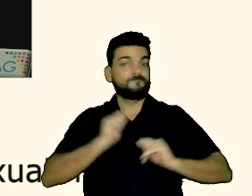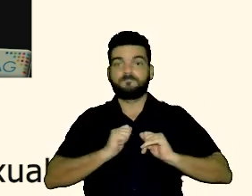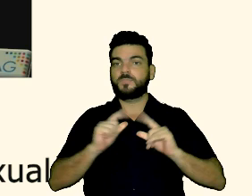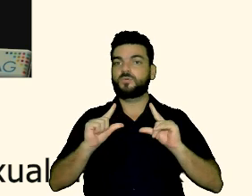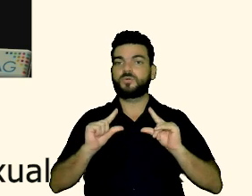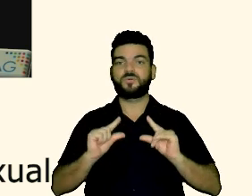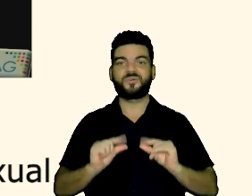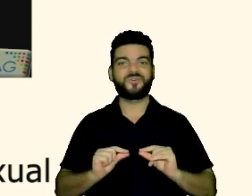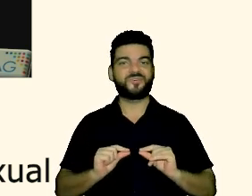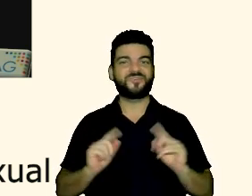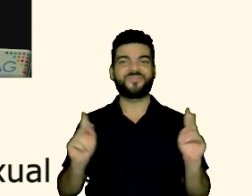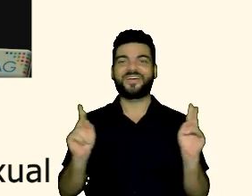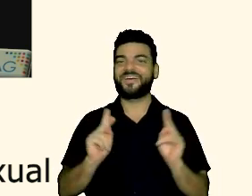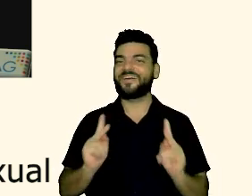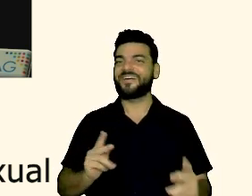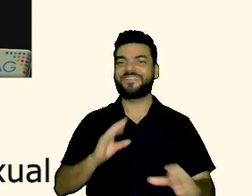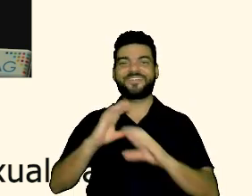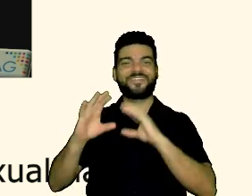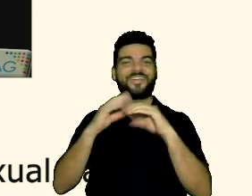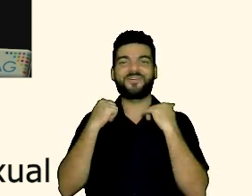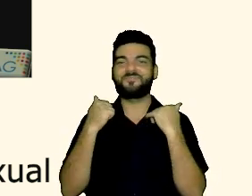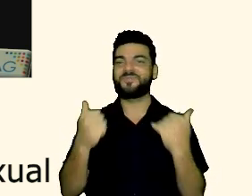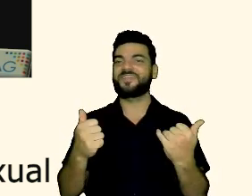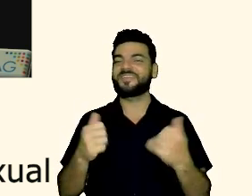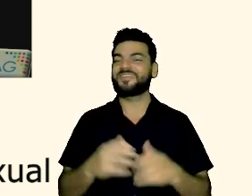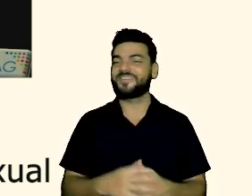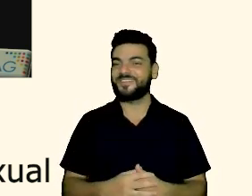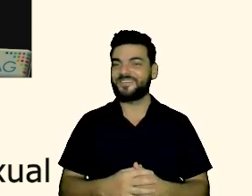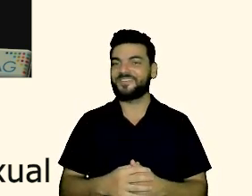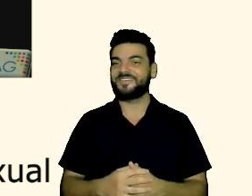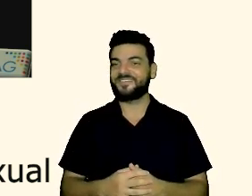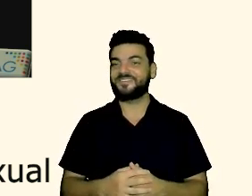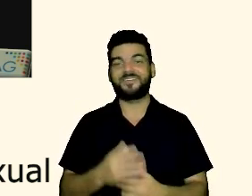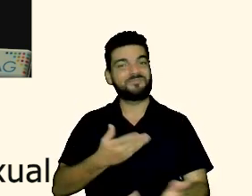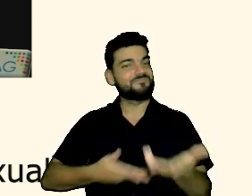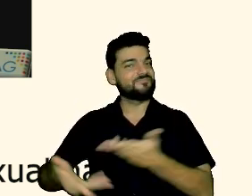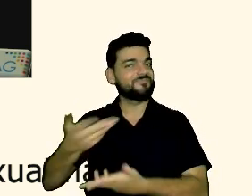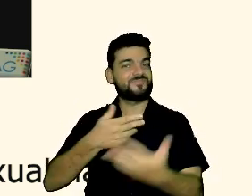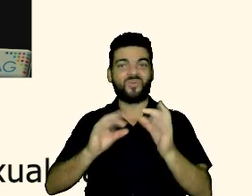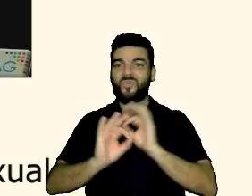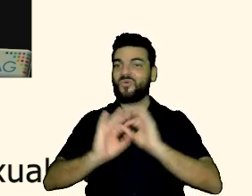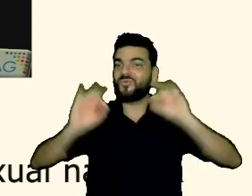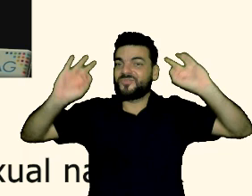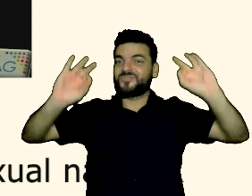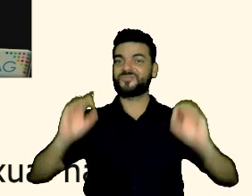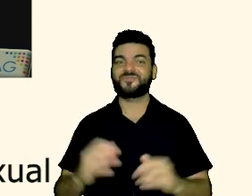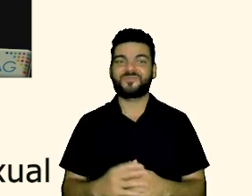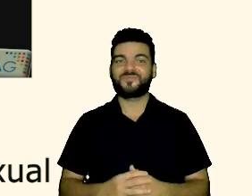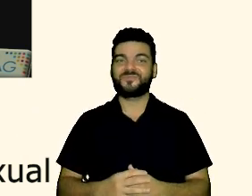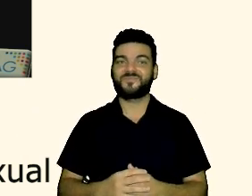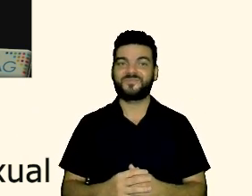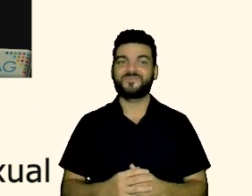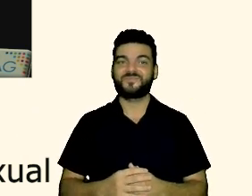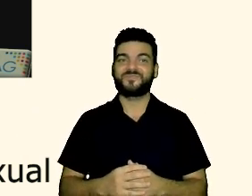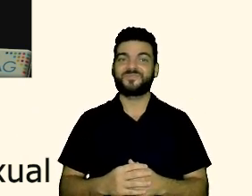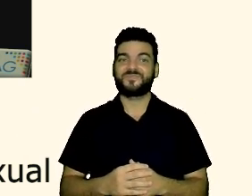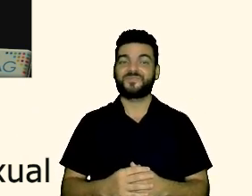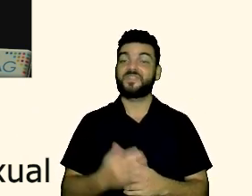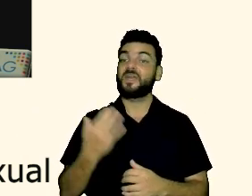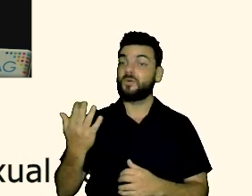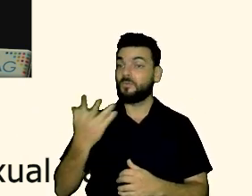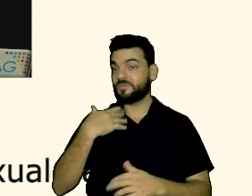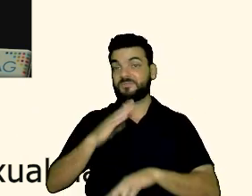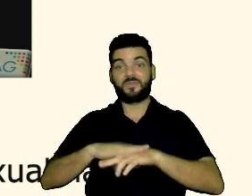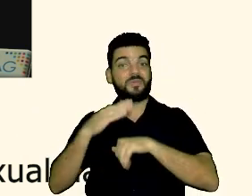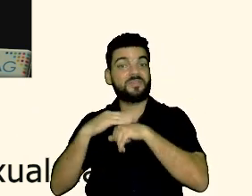resposta colaborativa e, em tese, também nos tornamos pessoas mais amáveis e mais carismáticas. Se a gente